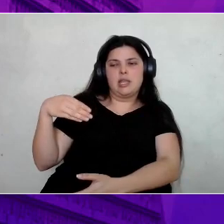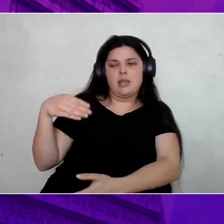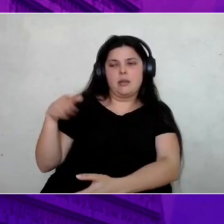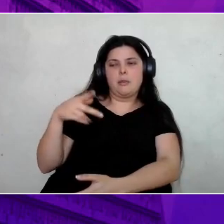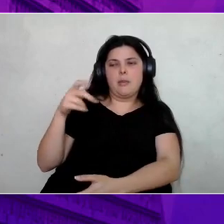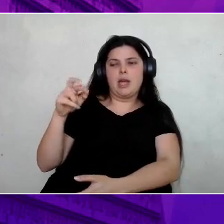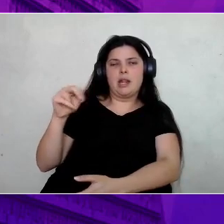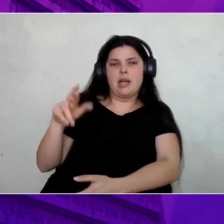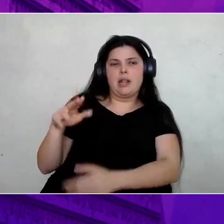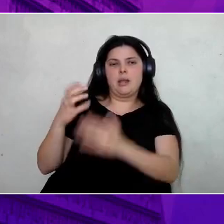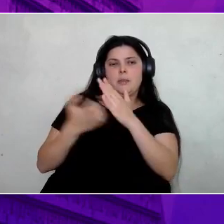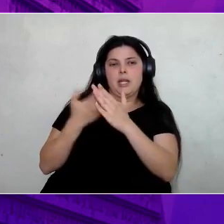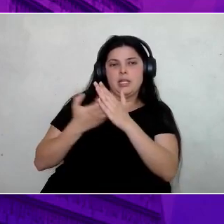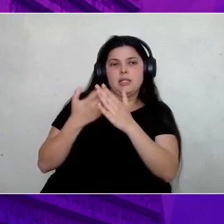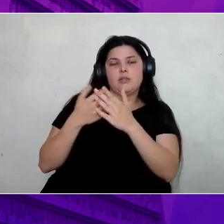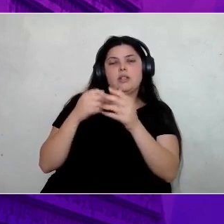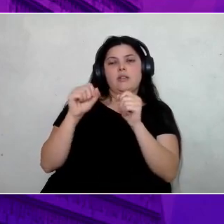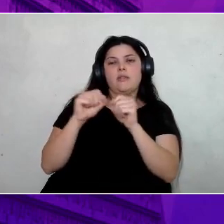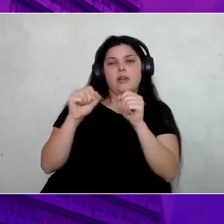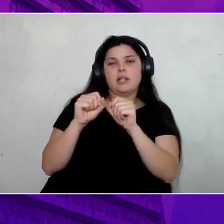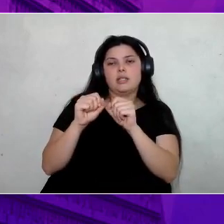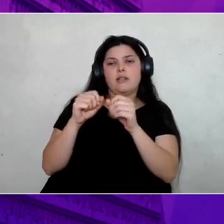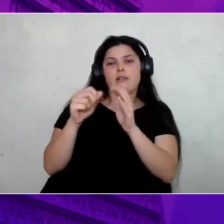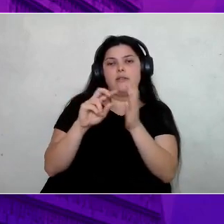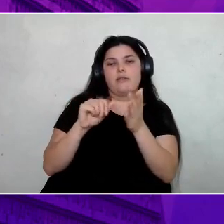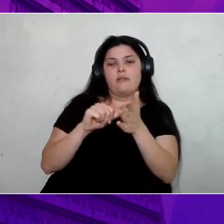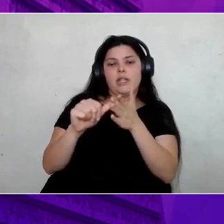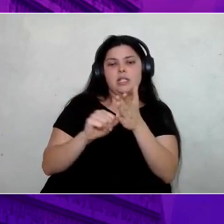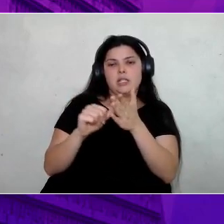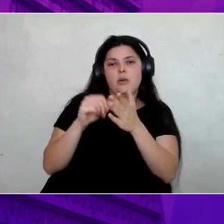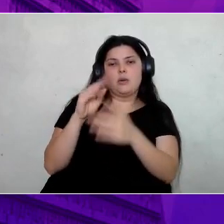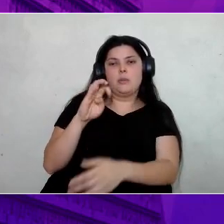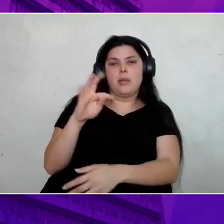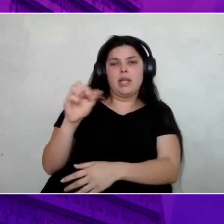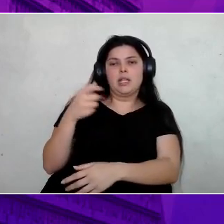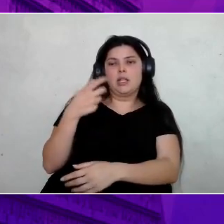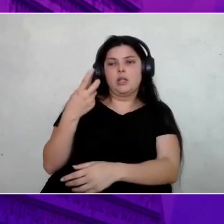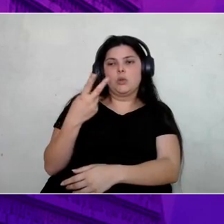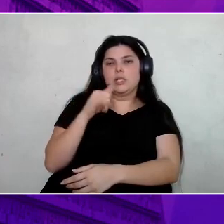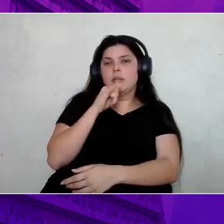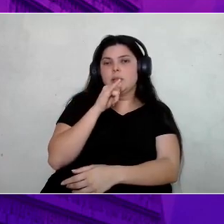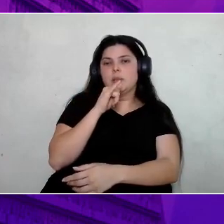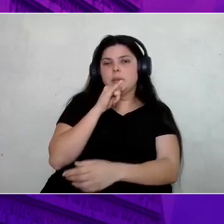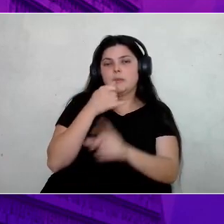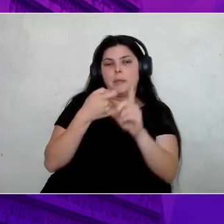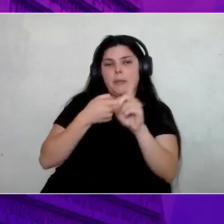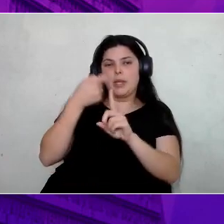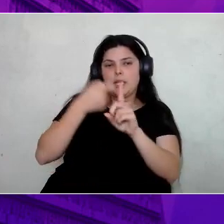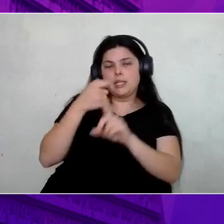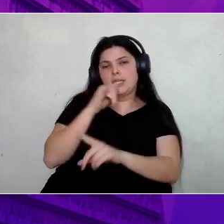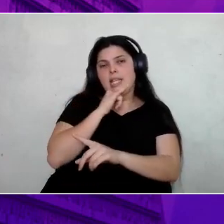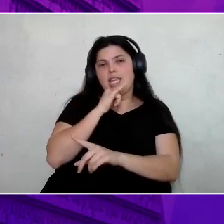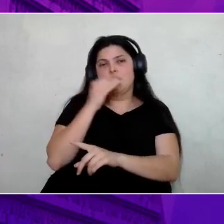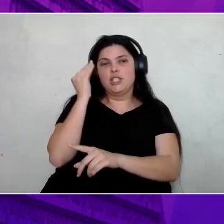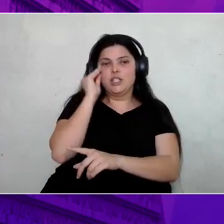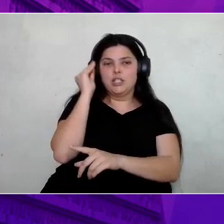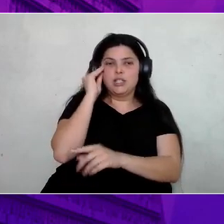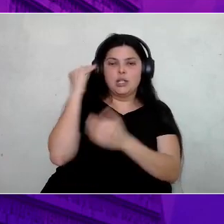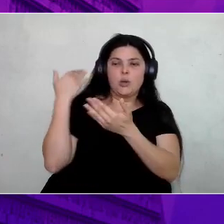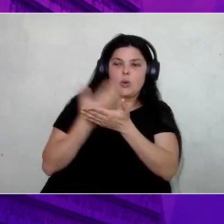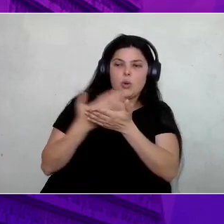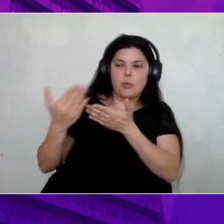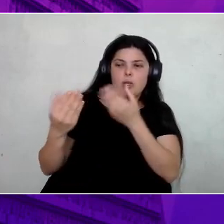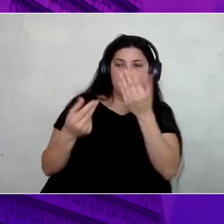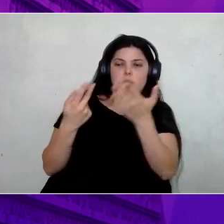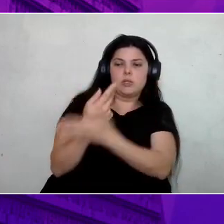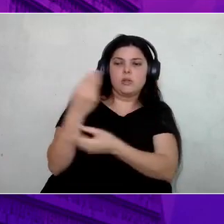essa versão beta em 2 meses, e hoje, aí eu conto também mais para frente, isso aqui é uma introdução dessa jornada, do que aconteceu, de como que está a